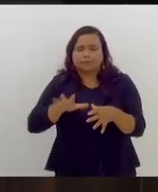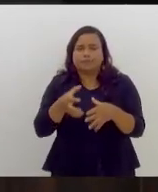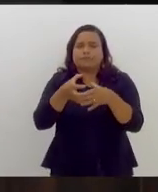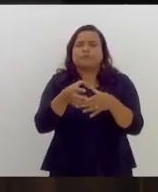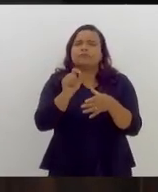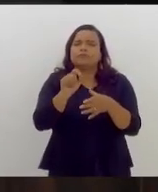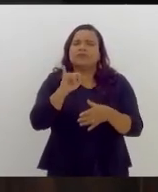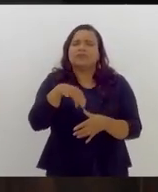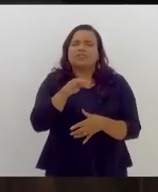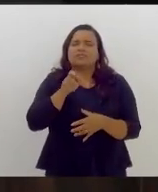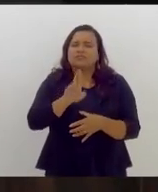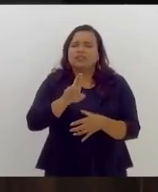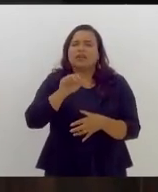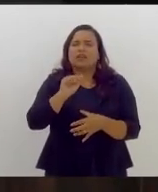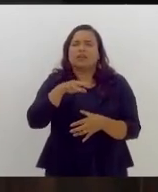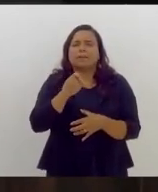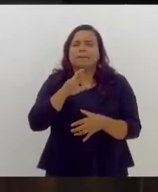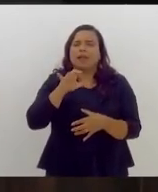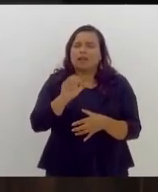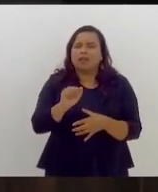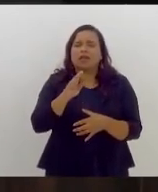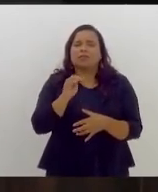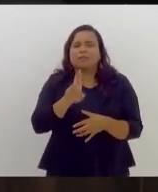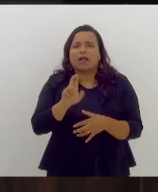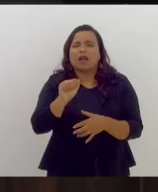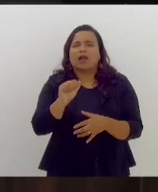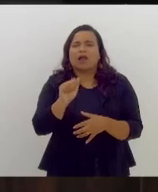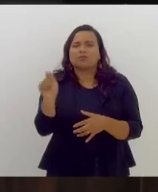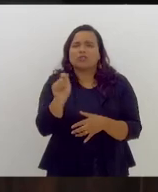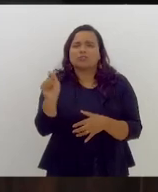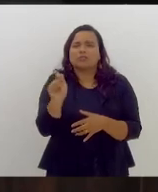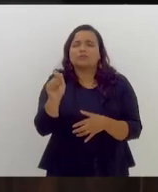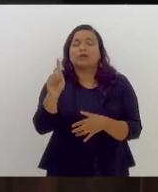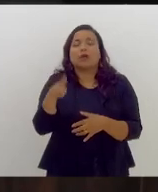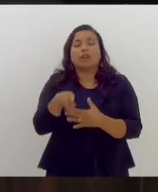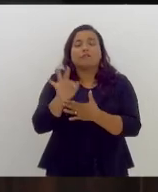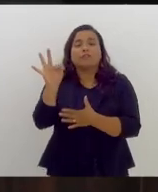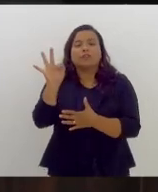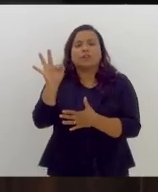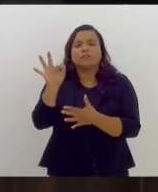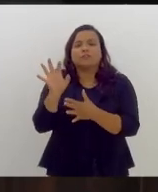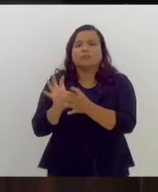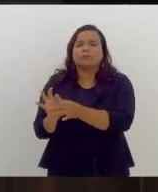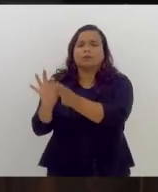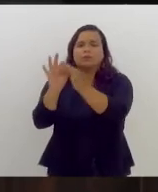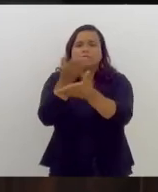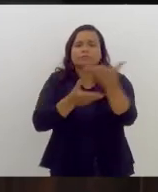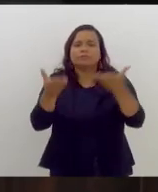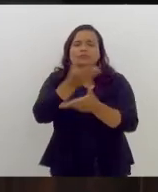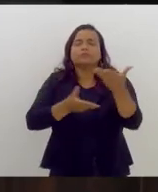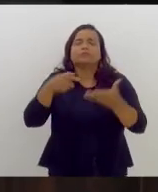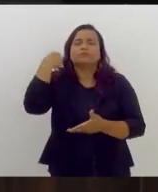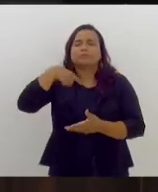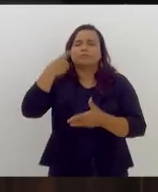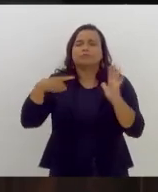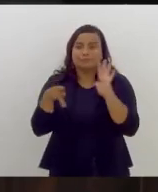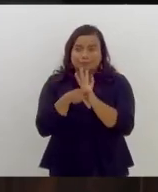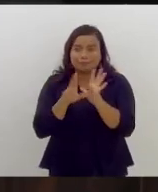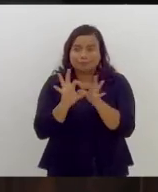da Inter American Bar Association, Federação Interamericana de